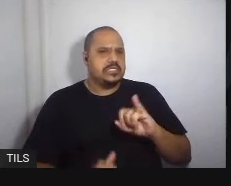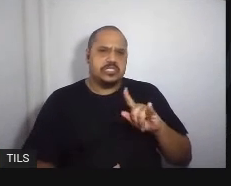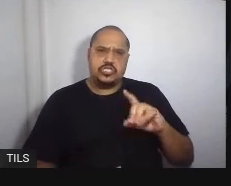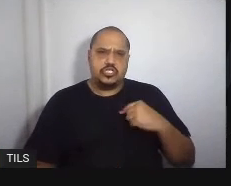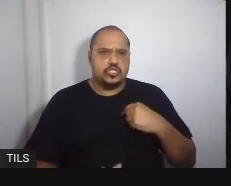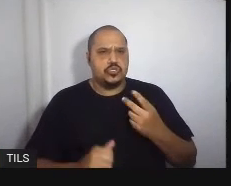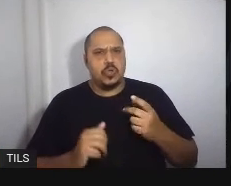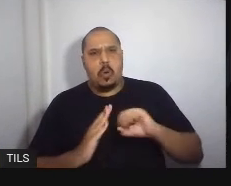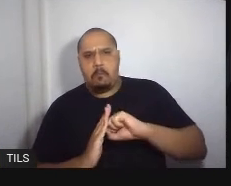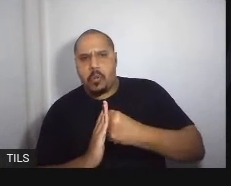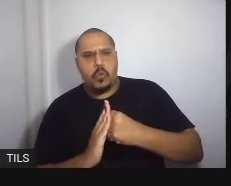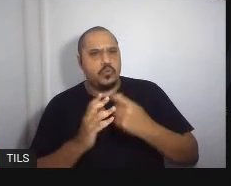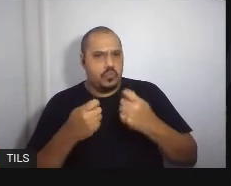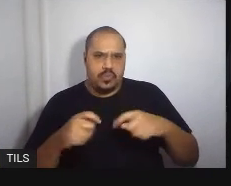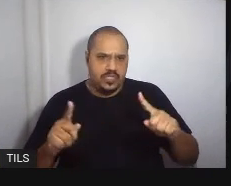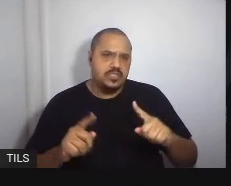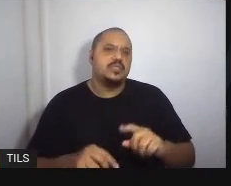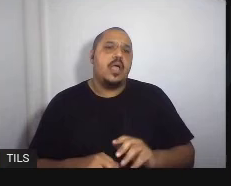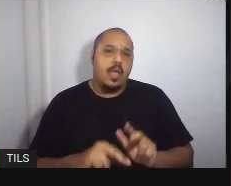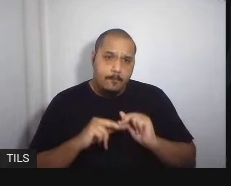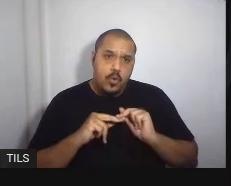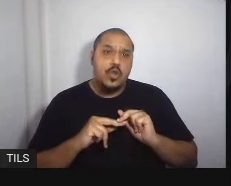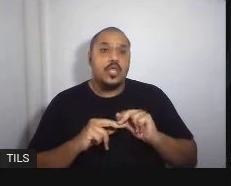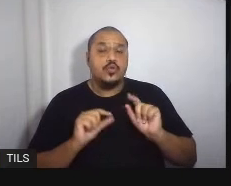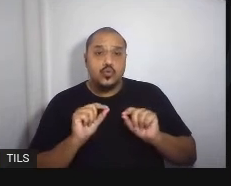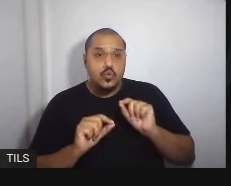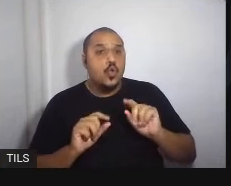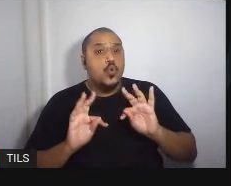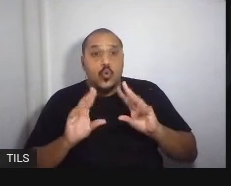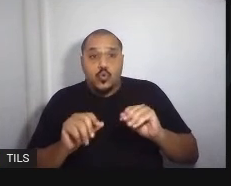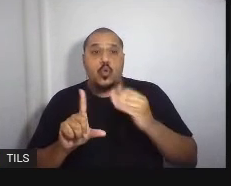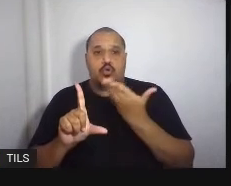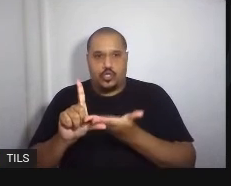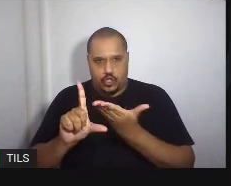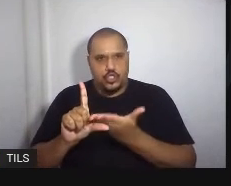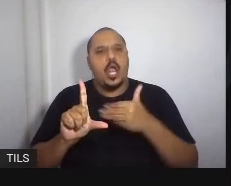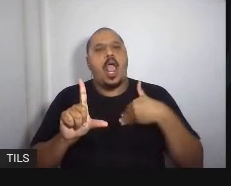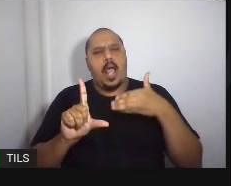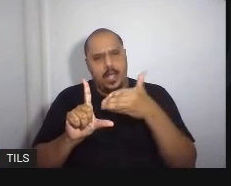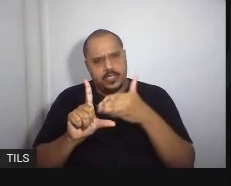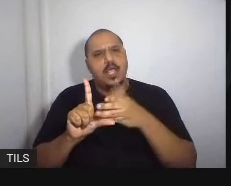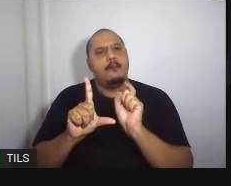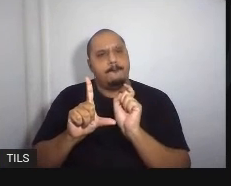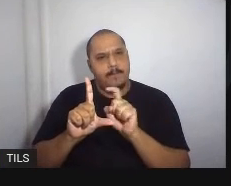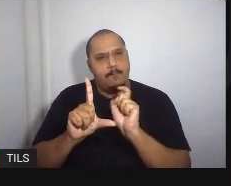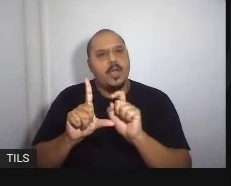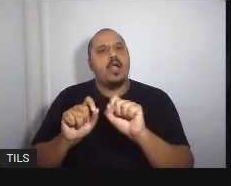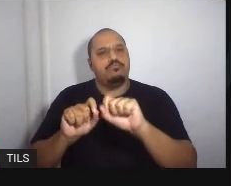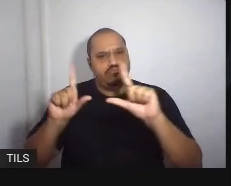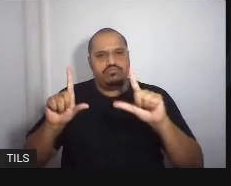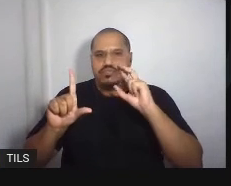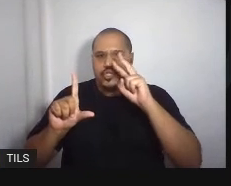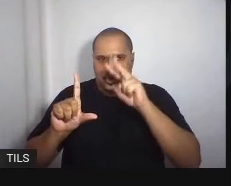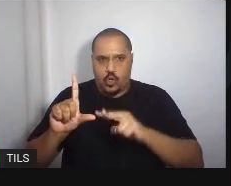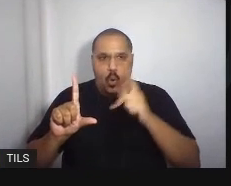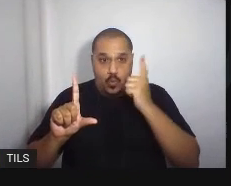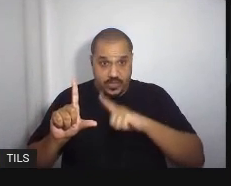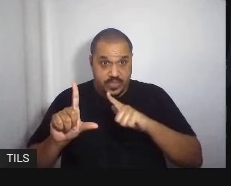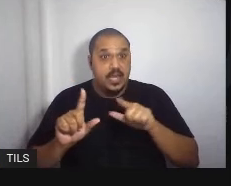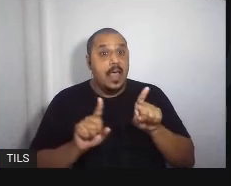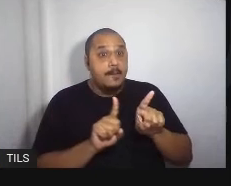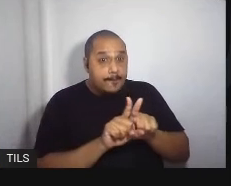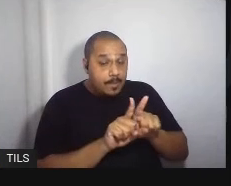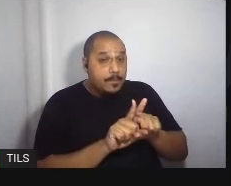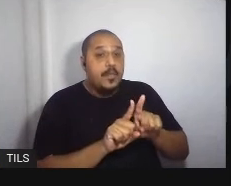Então, interessante que todo mundo que esteja na sala tenha acesso a eles. Da mesma forma, as apresentações em vídeo que serão